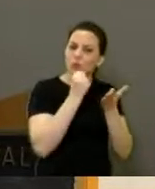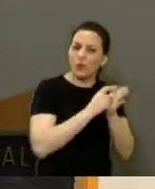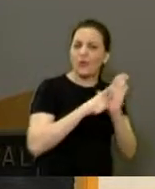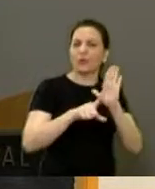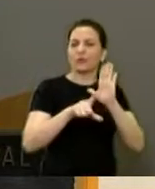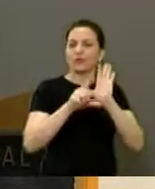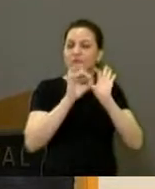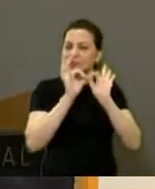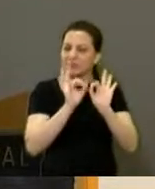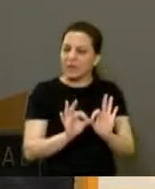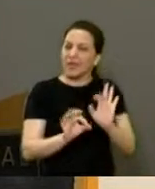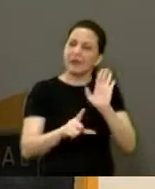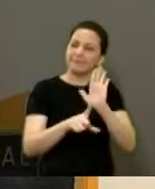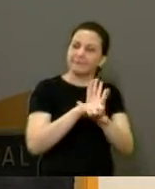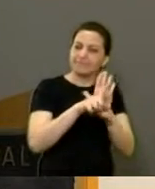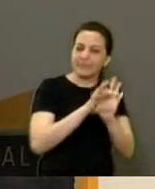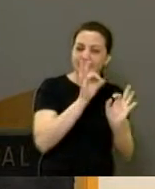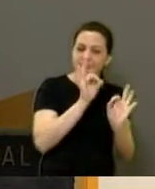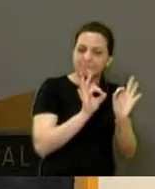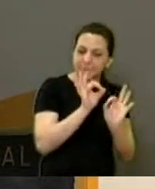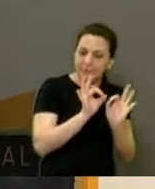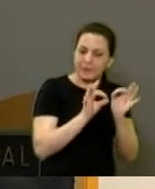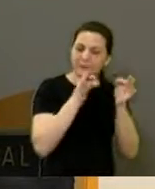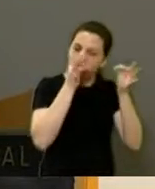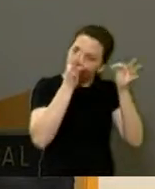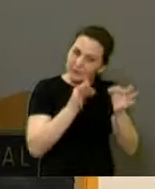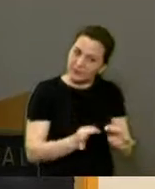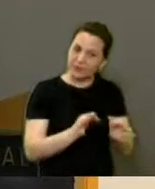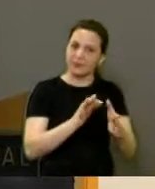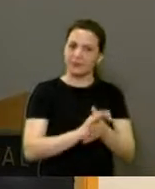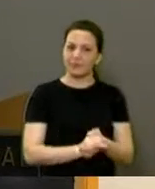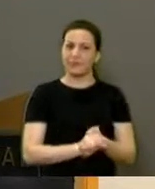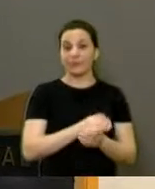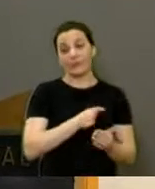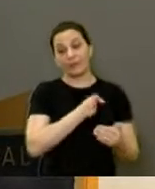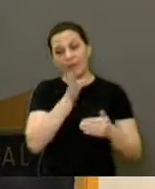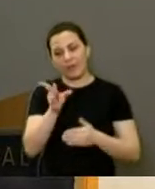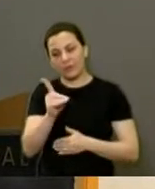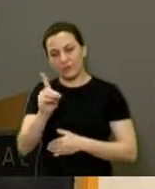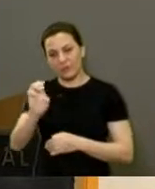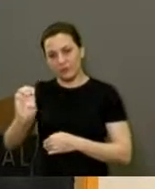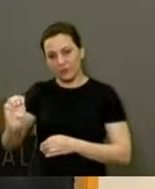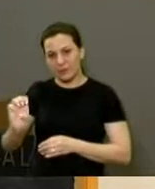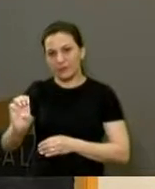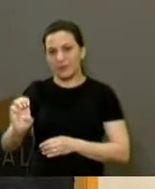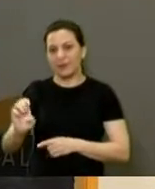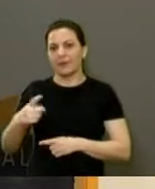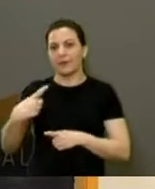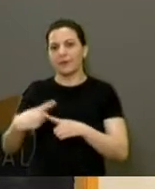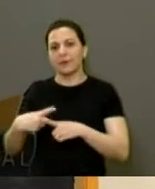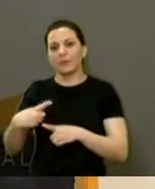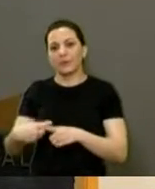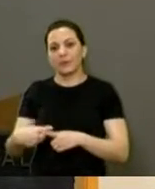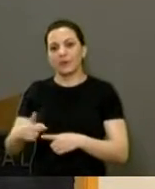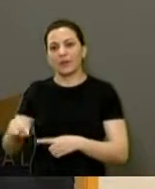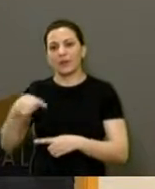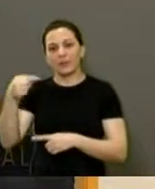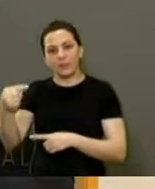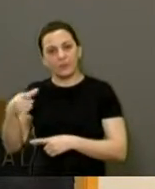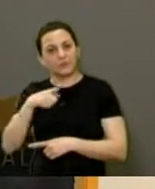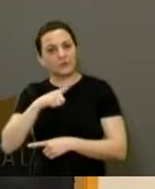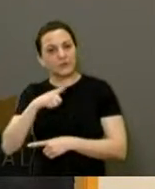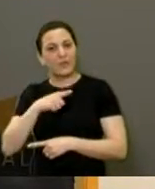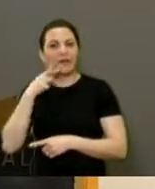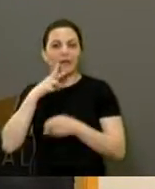legal, um contrato bonitinho, um contrato certinho. Fui ao DAI, porque, de repente, atrás dessa apareceram